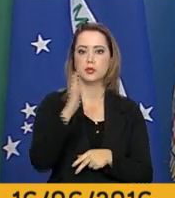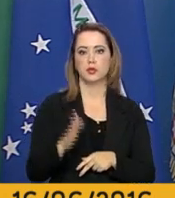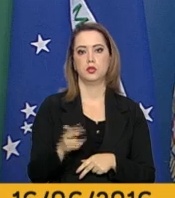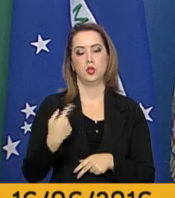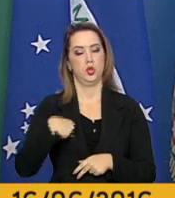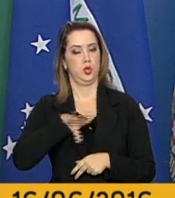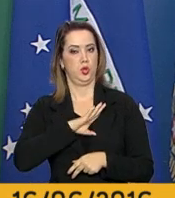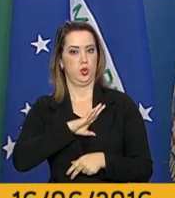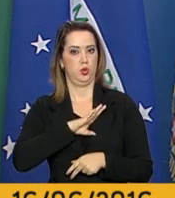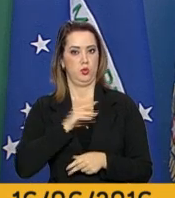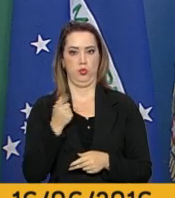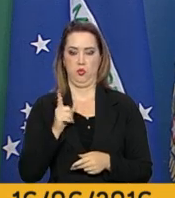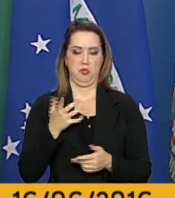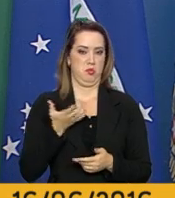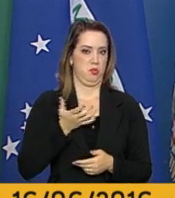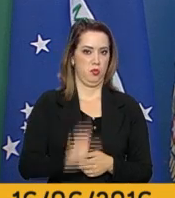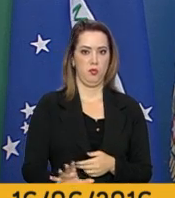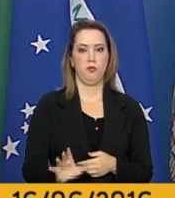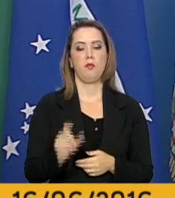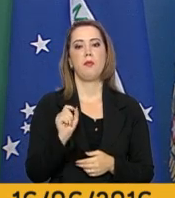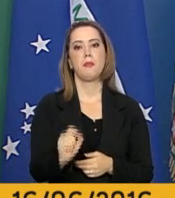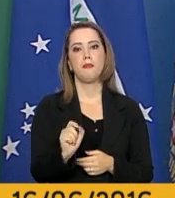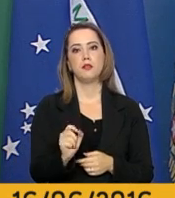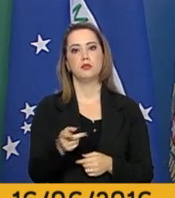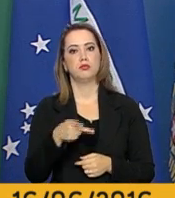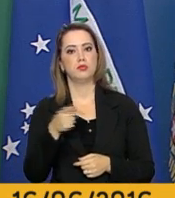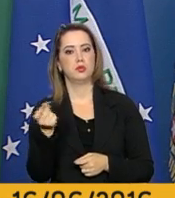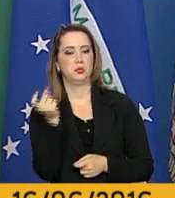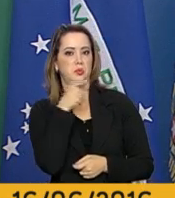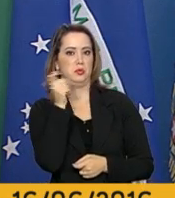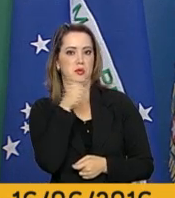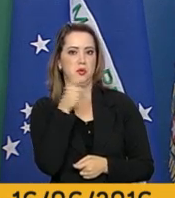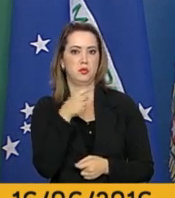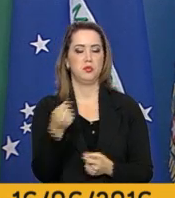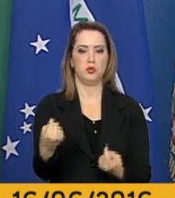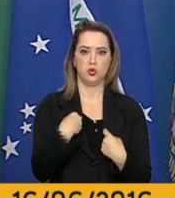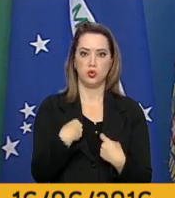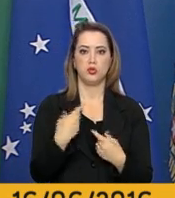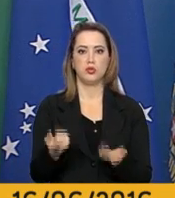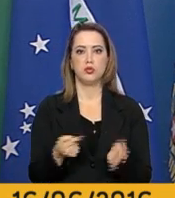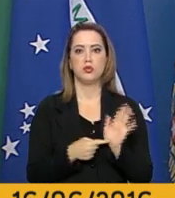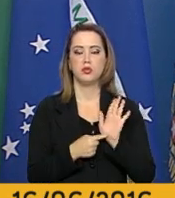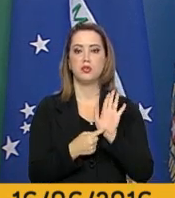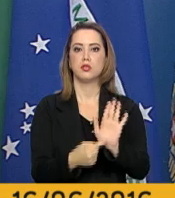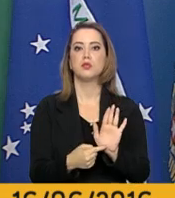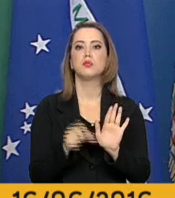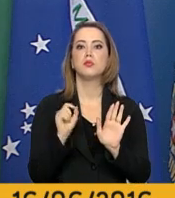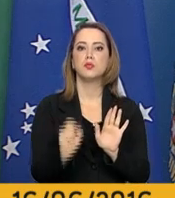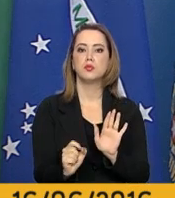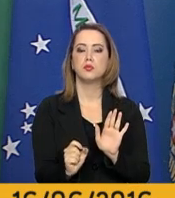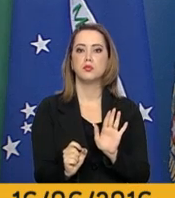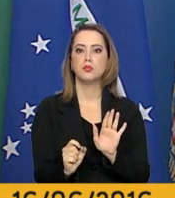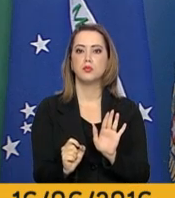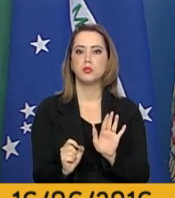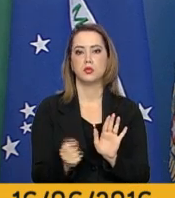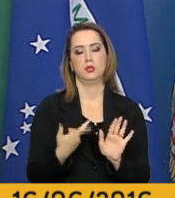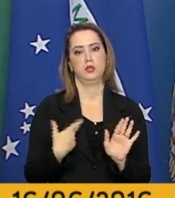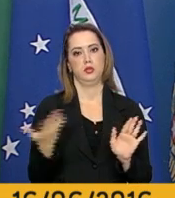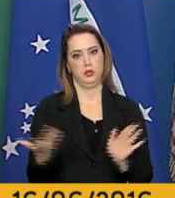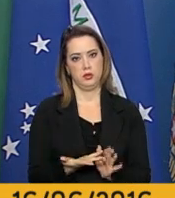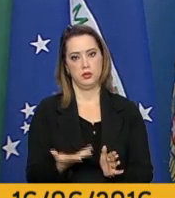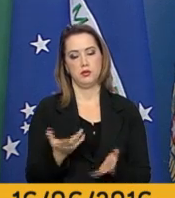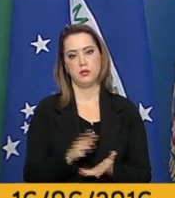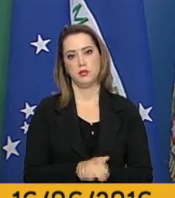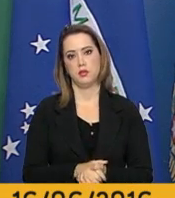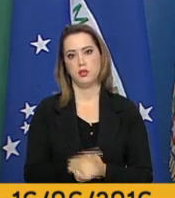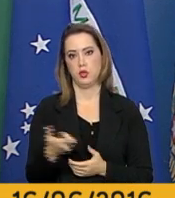tolerar afirmações desta natureza. E quero revelar, agora deixando de ser o Presidente da República quem vos